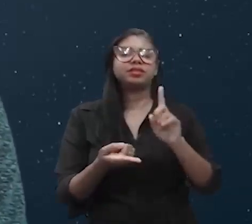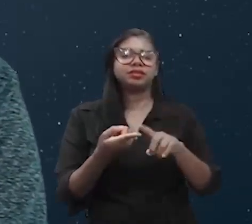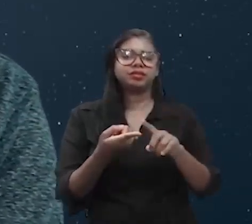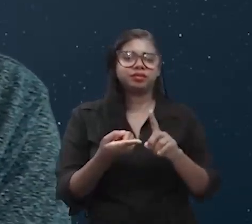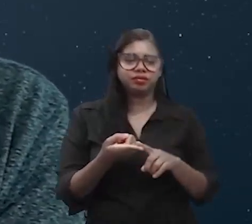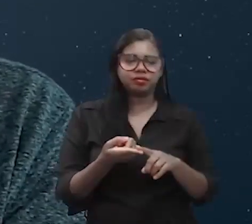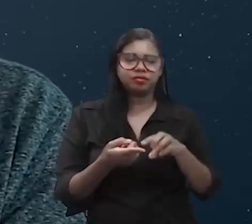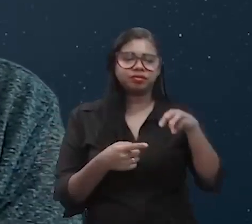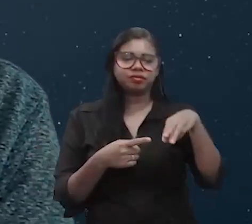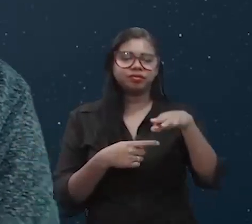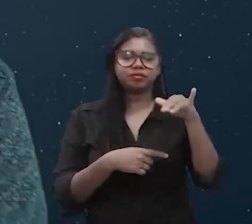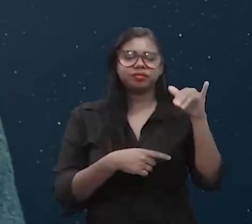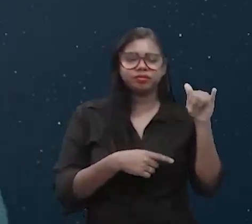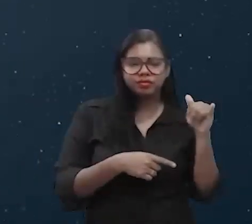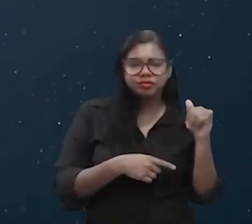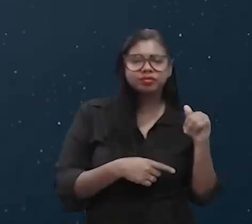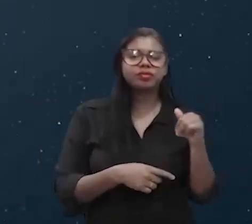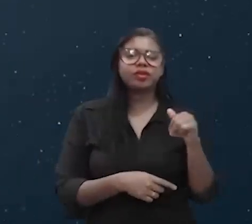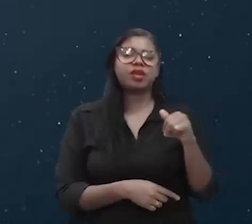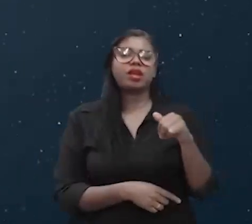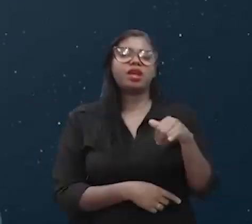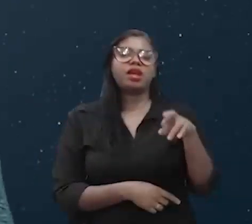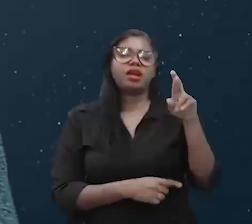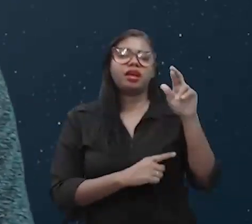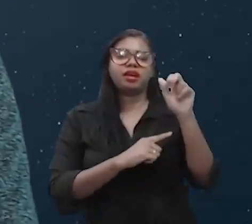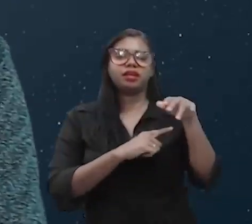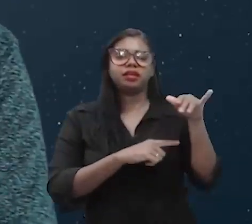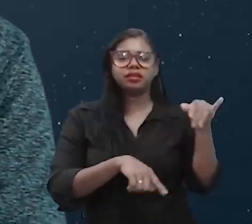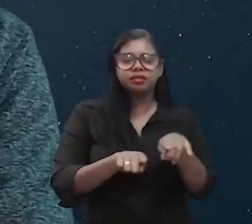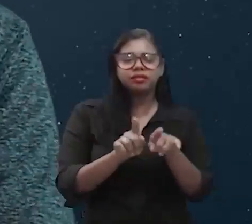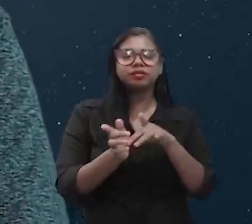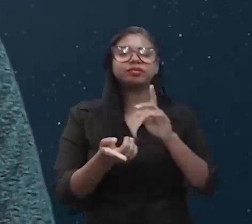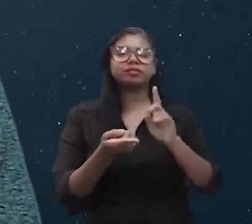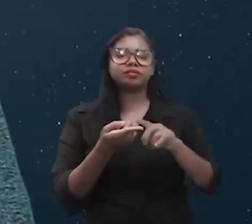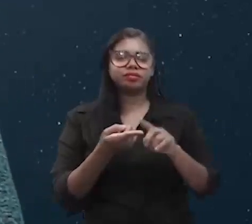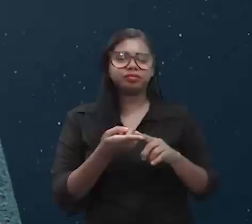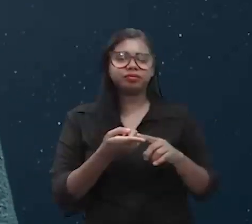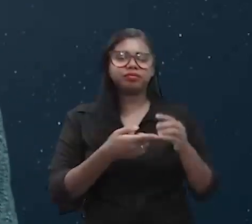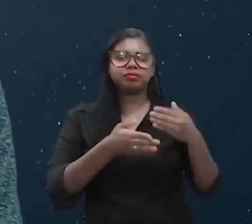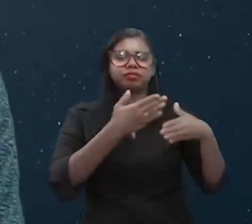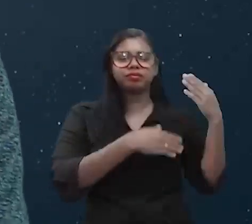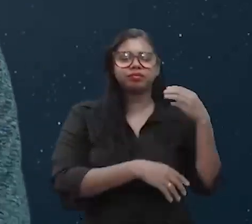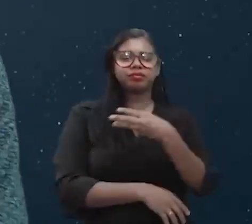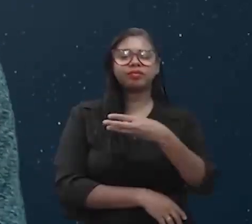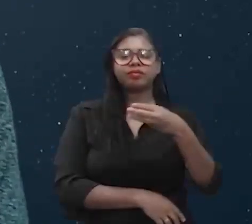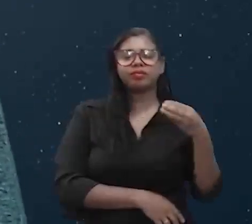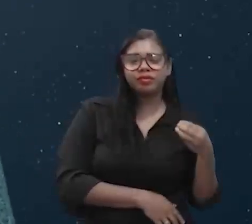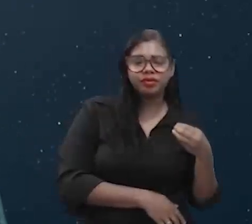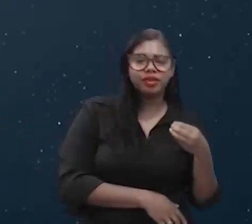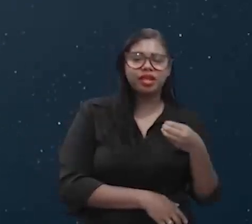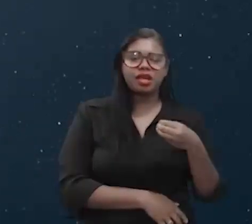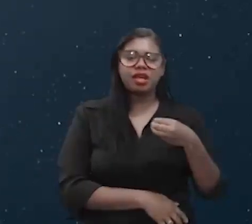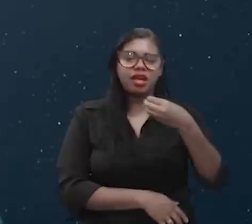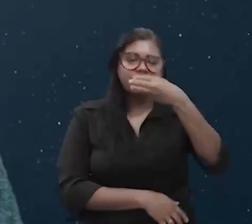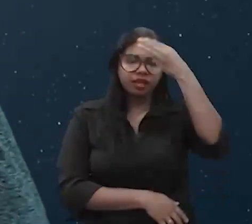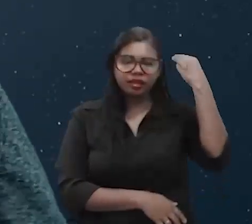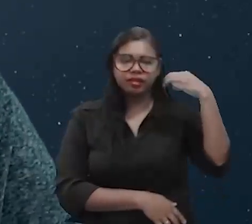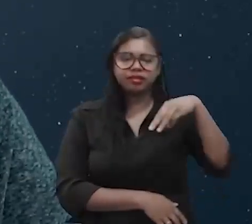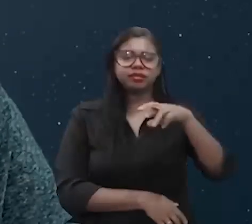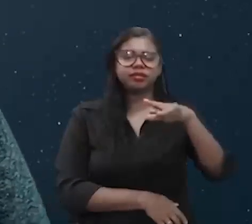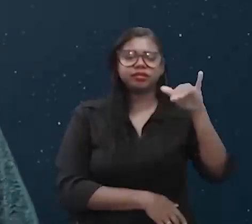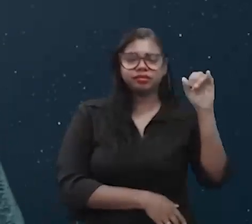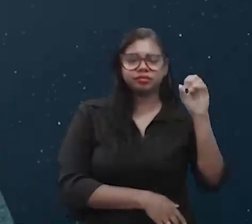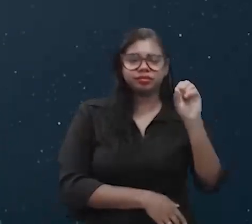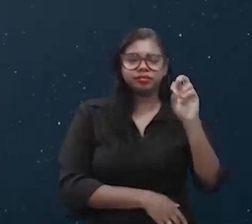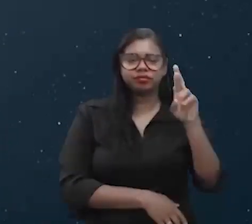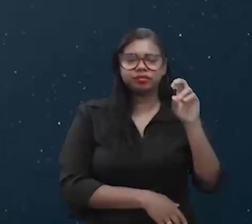Andrade, em Raquel de Queiroz, pessoal de 30, né? Guimarães Rosa. Agora, claro, você deve estudar toda